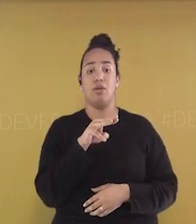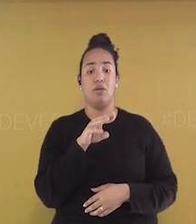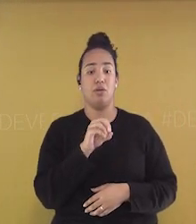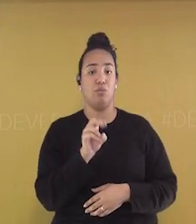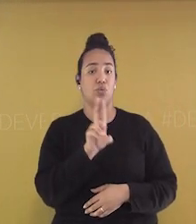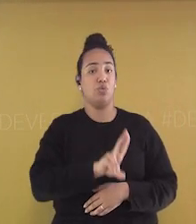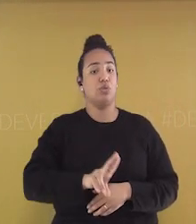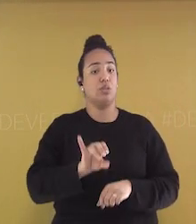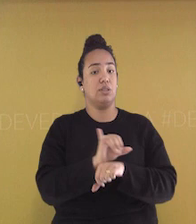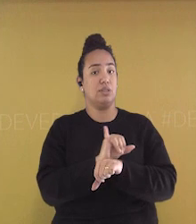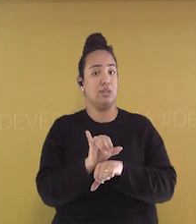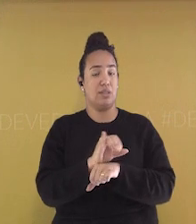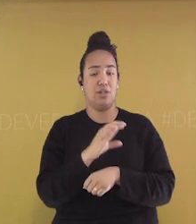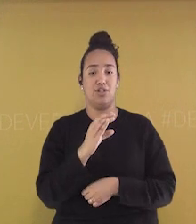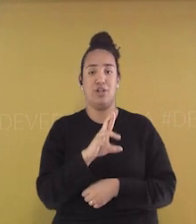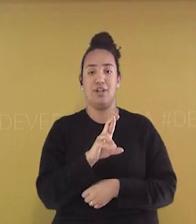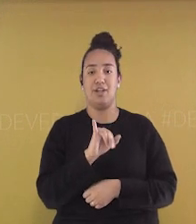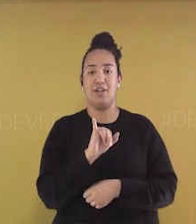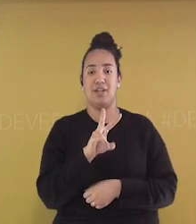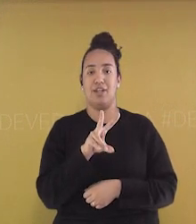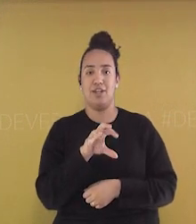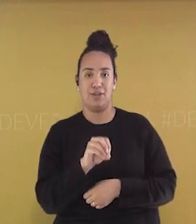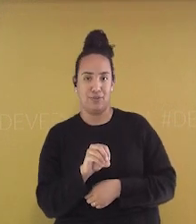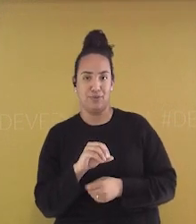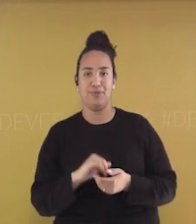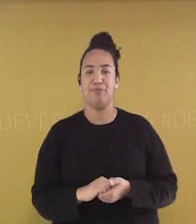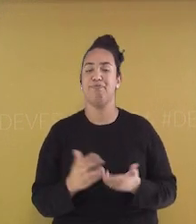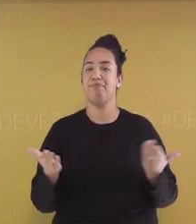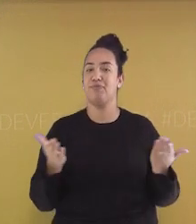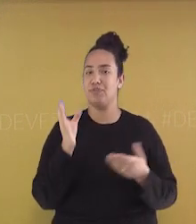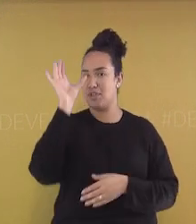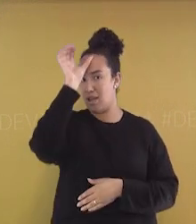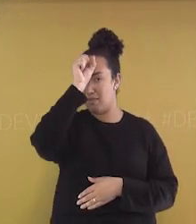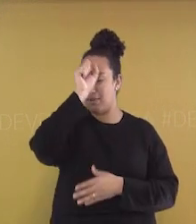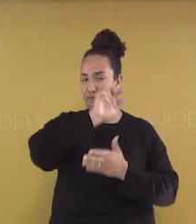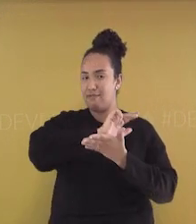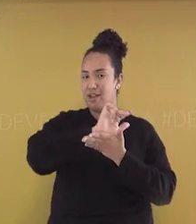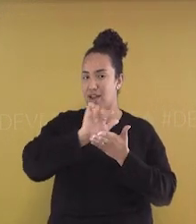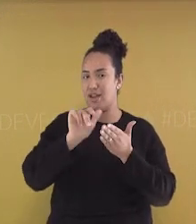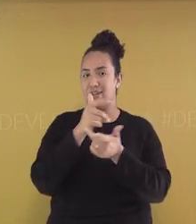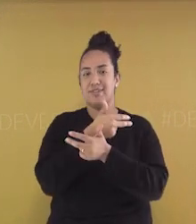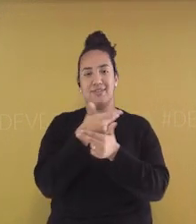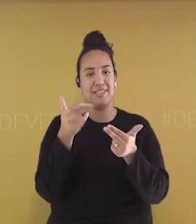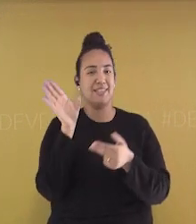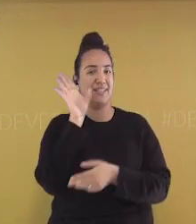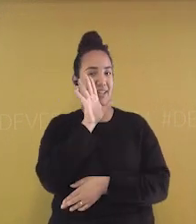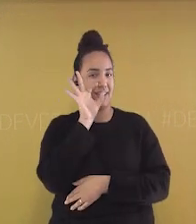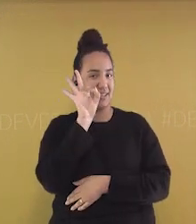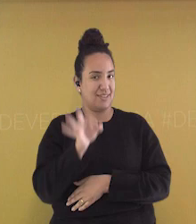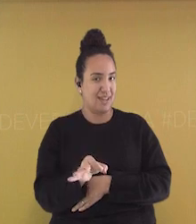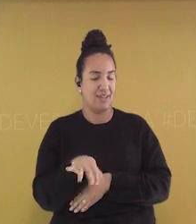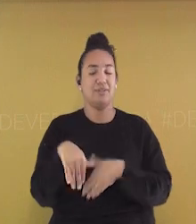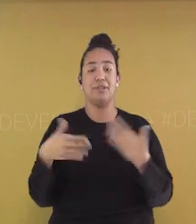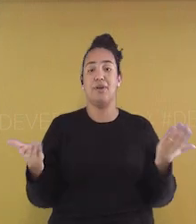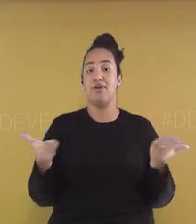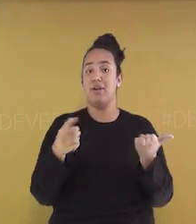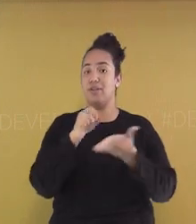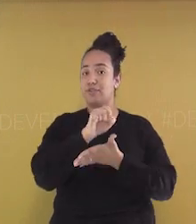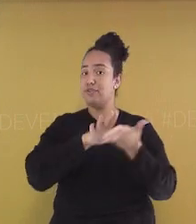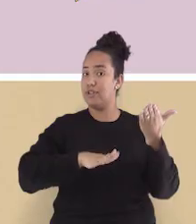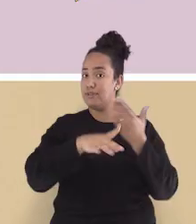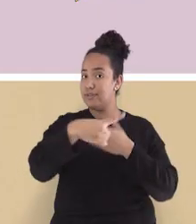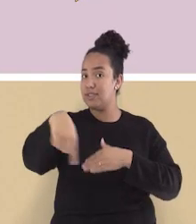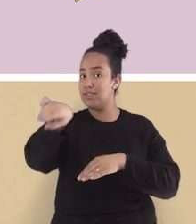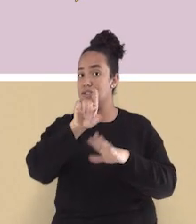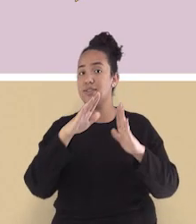Aprendemos bastante coisa legal na aula de hoje, não é mesmo? Agora, que tal uma atividade para você praticar aí na sua